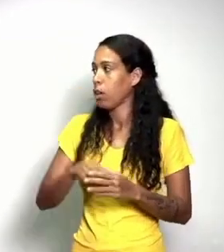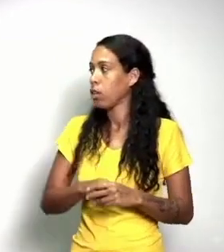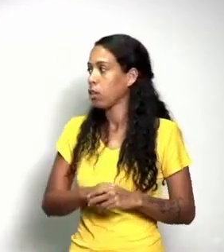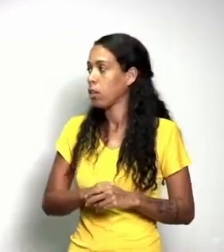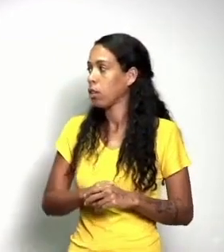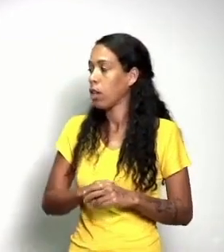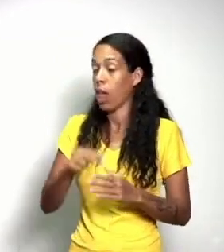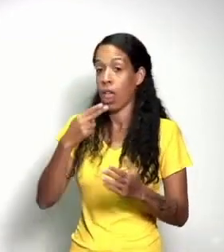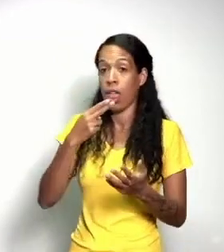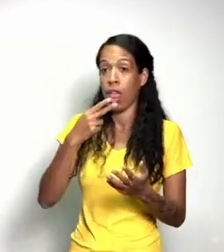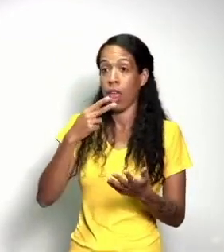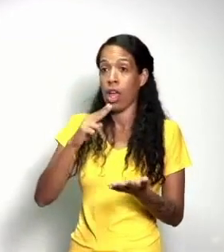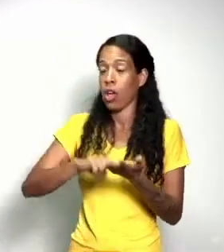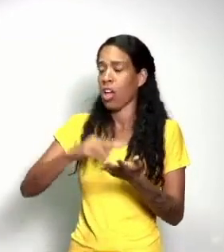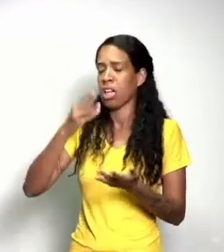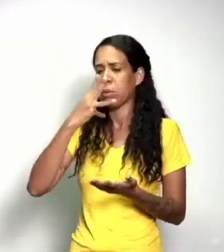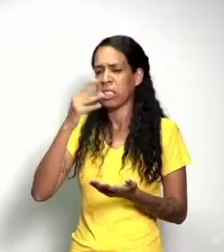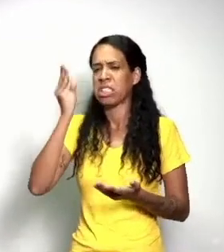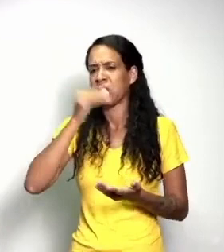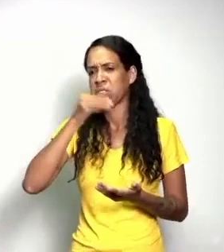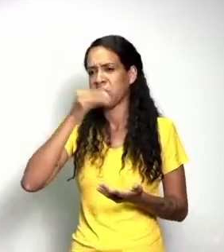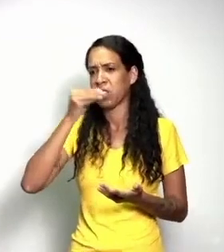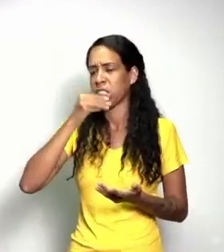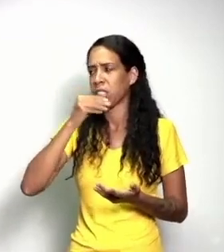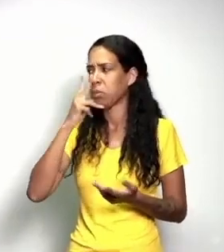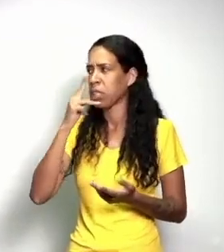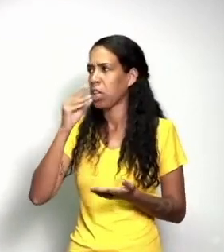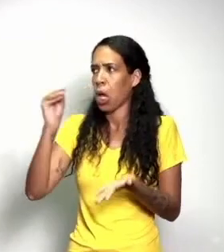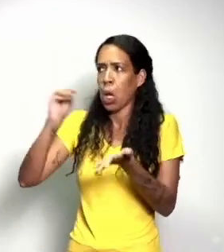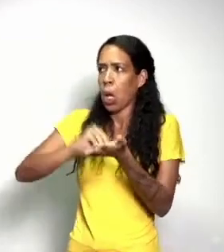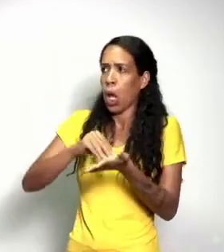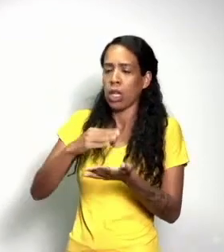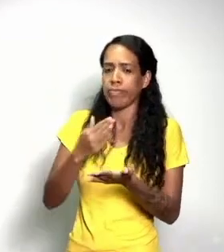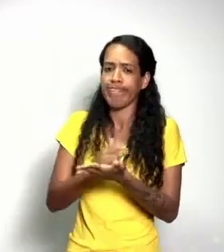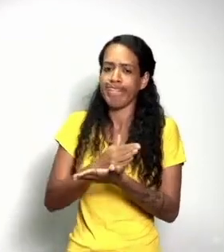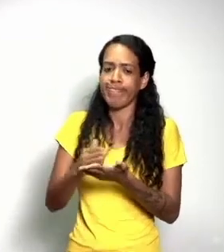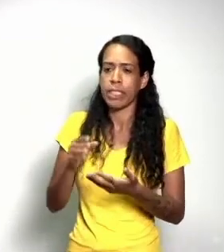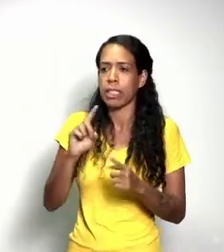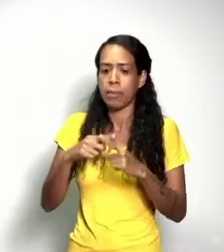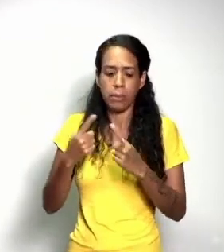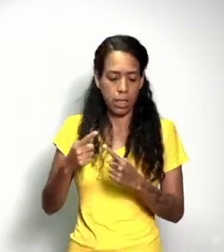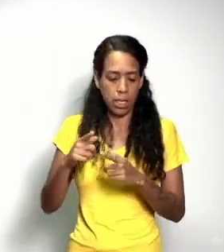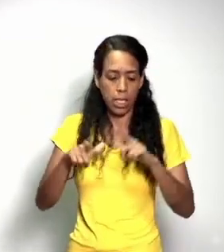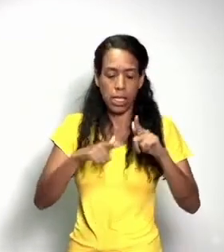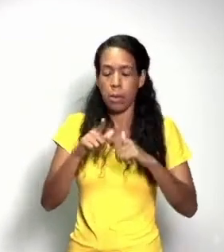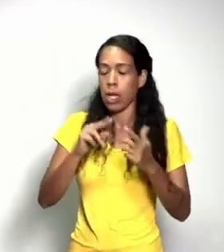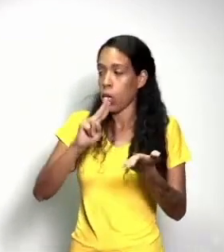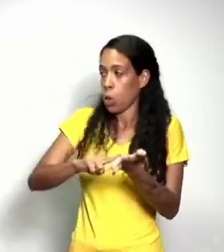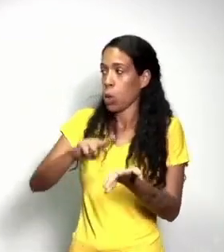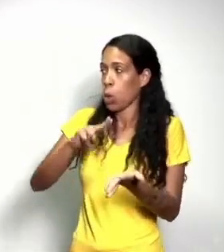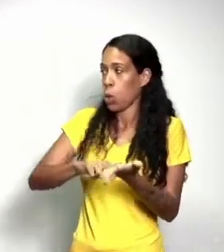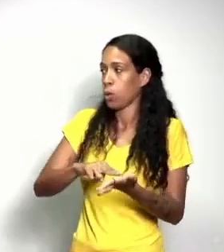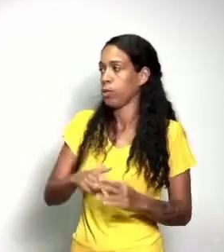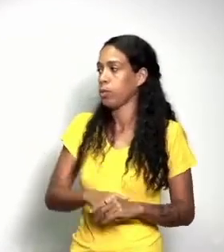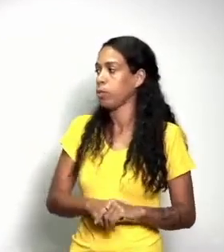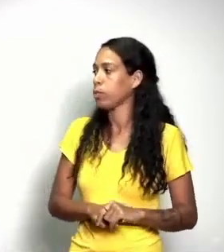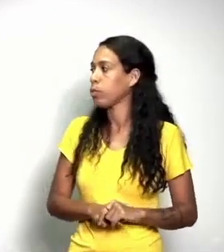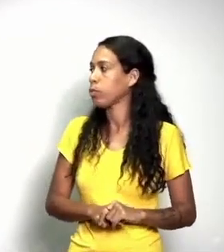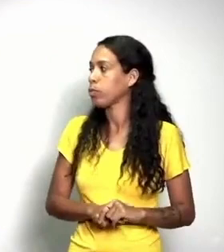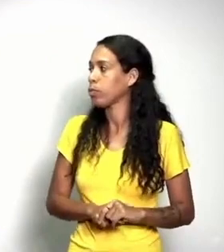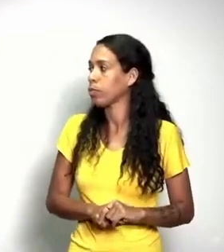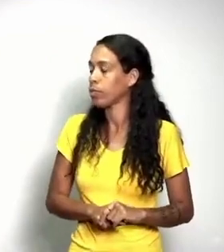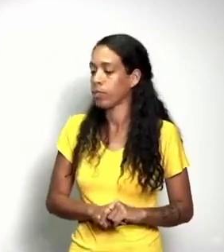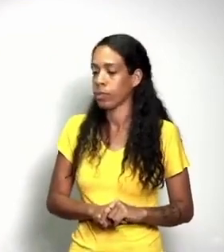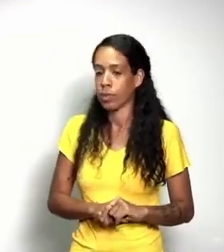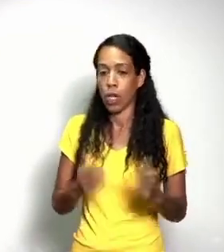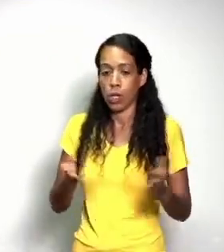apesar da cola dela às vezes ser bem fraquinha mesmo, acaba nem colando, mas é o ideal é que a gente trabalhe com essas colas. Vou chamar outras